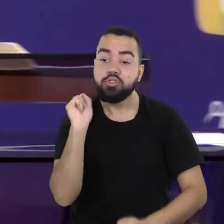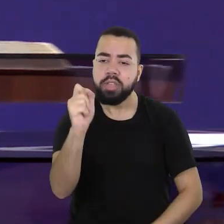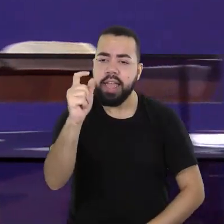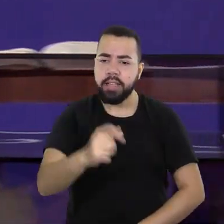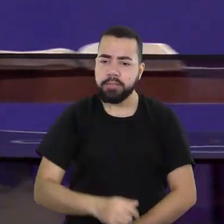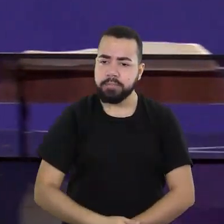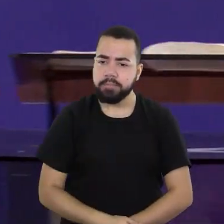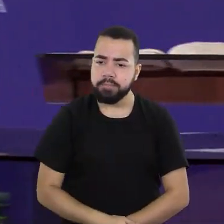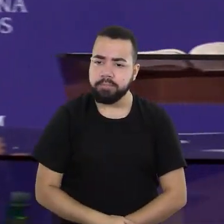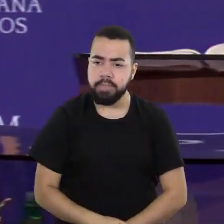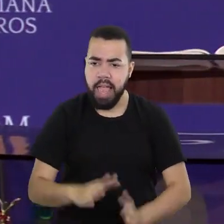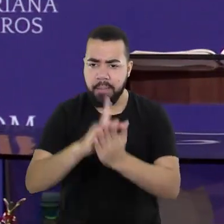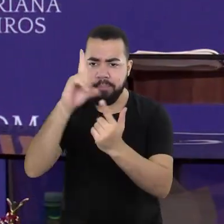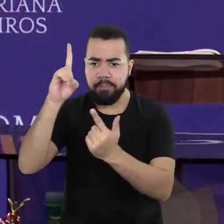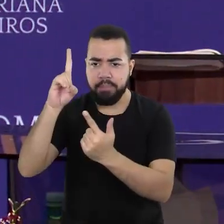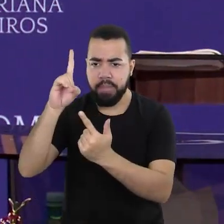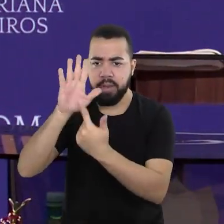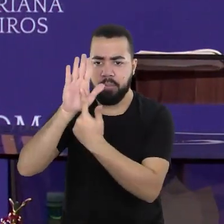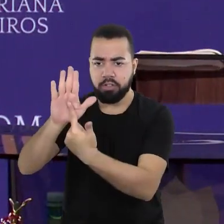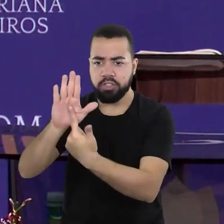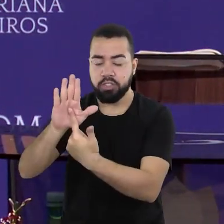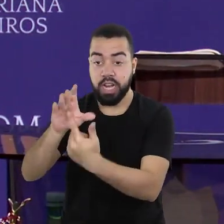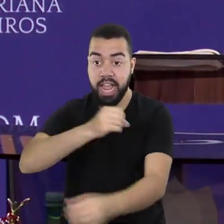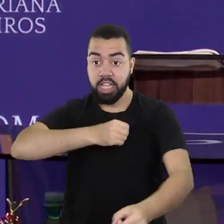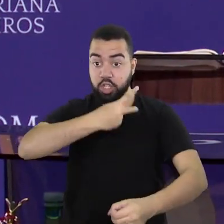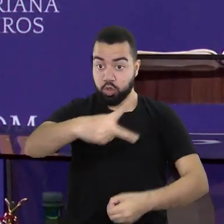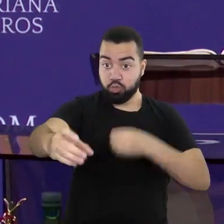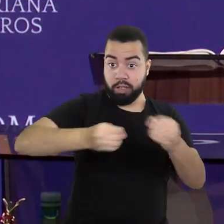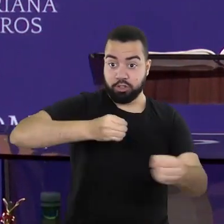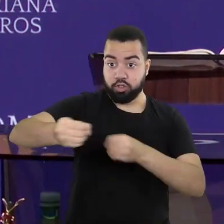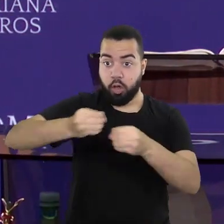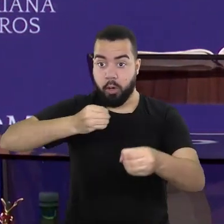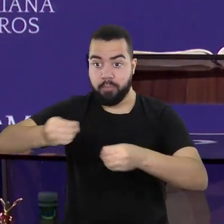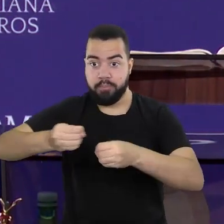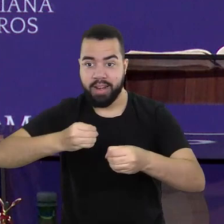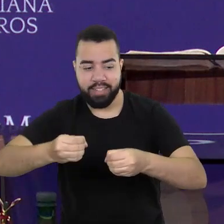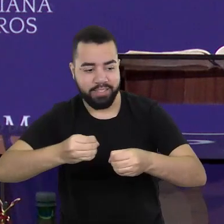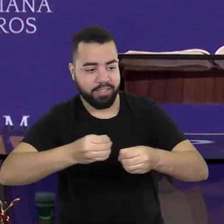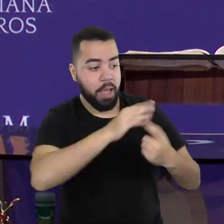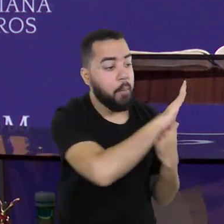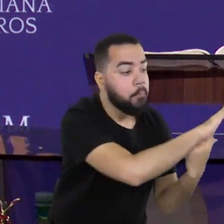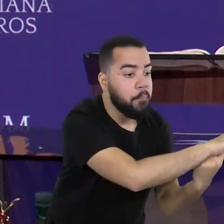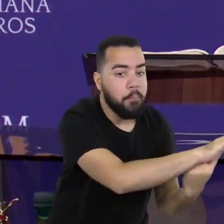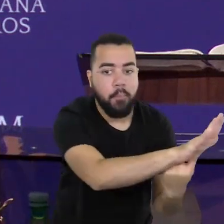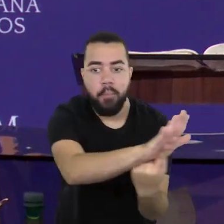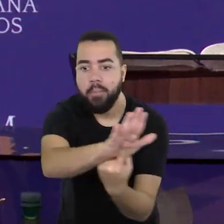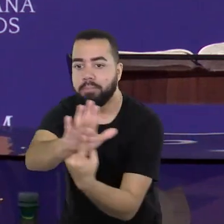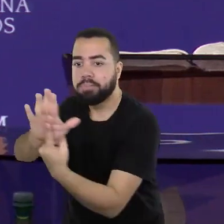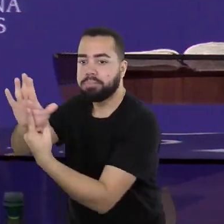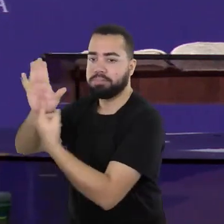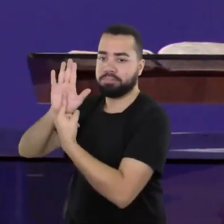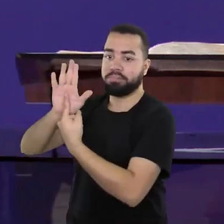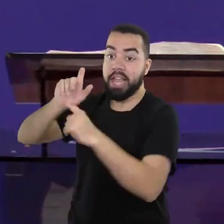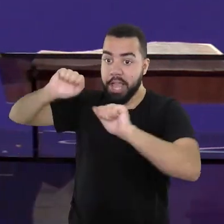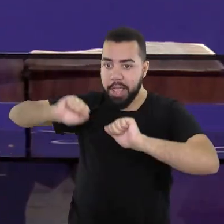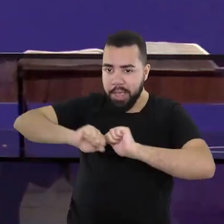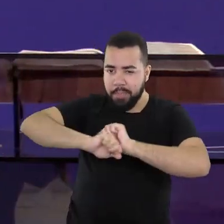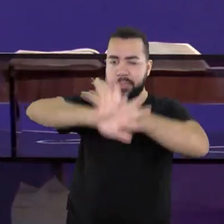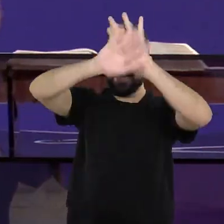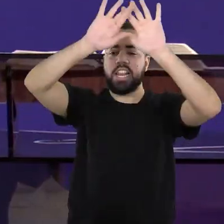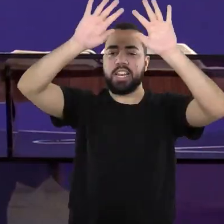diante dos homens, para que o Pai seja glorificado nos céus. Mas das três